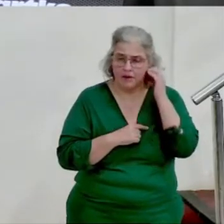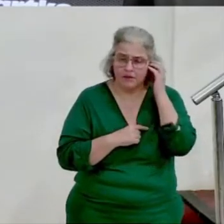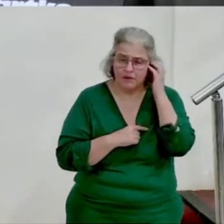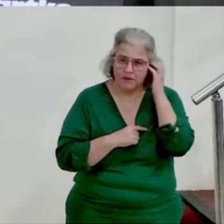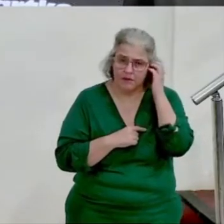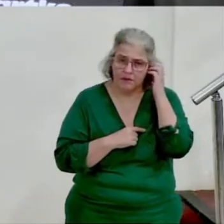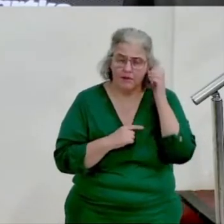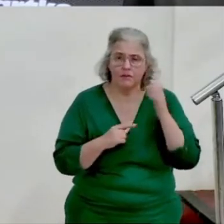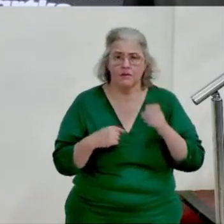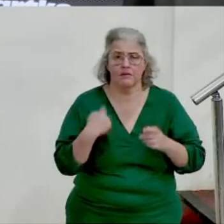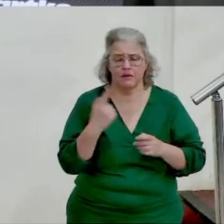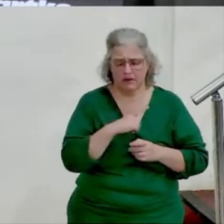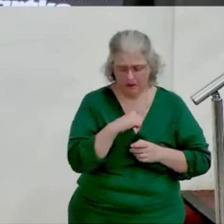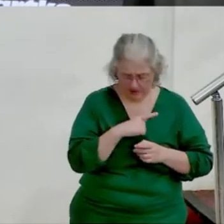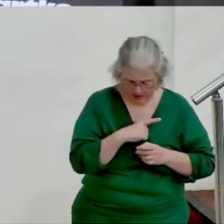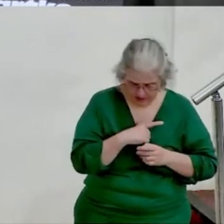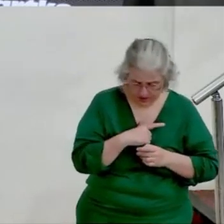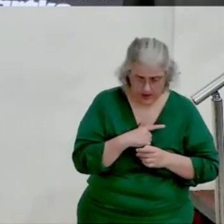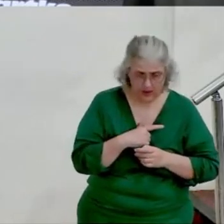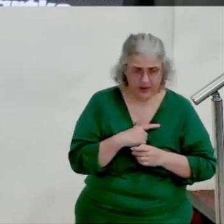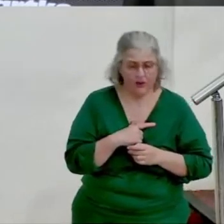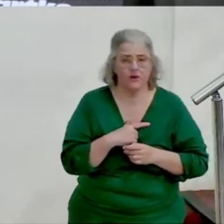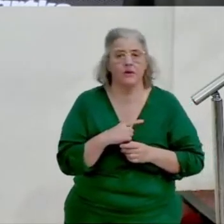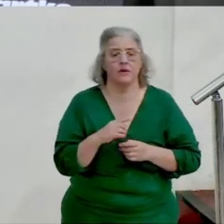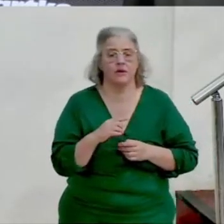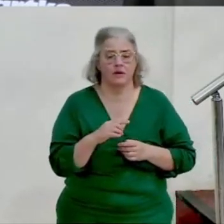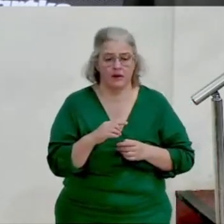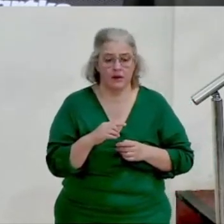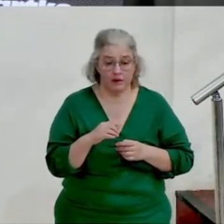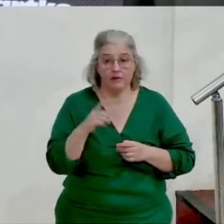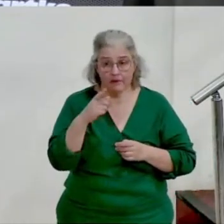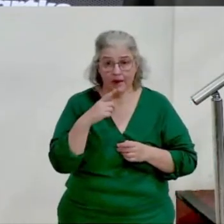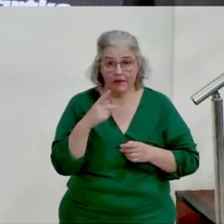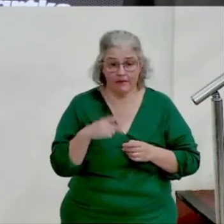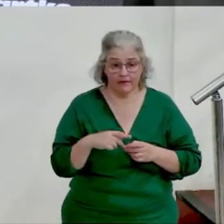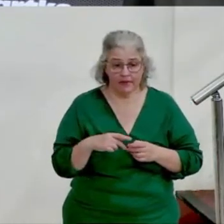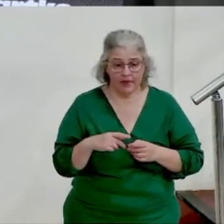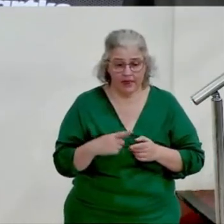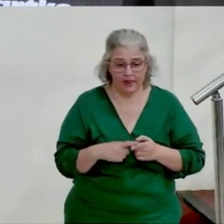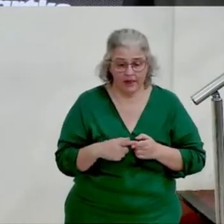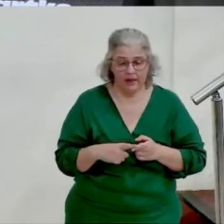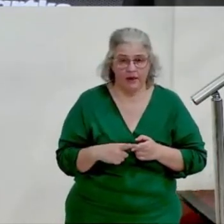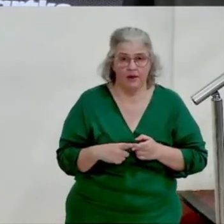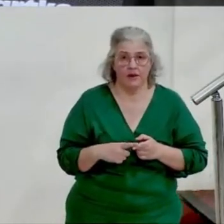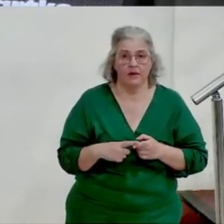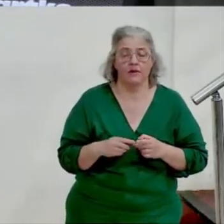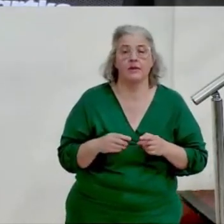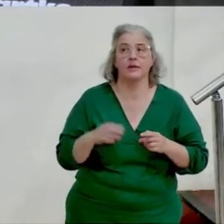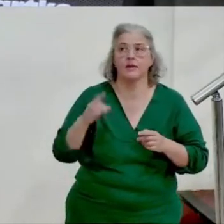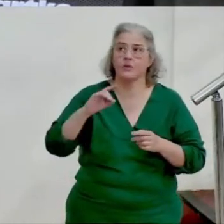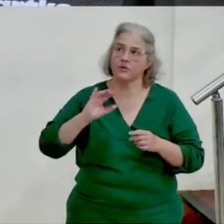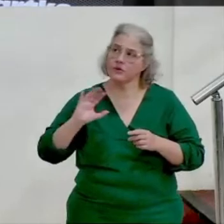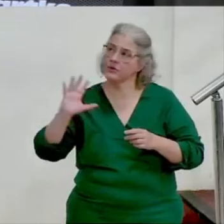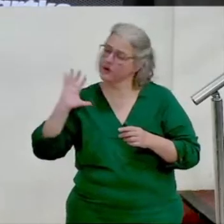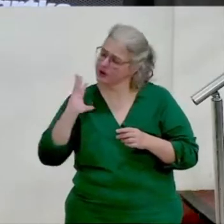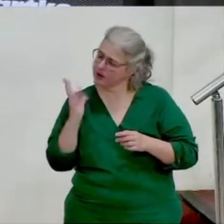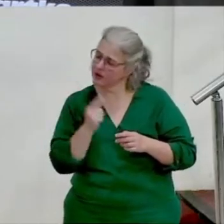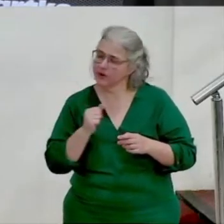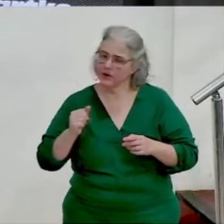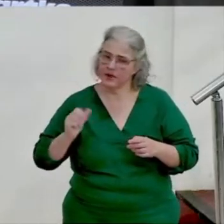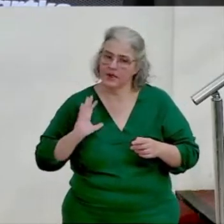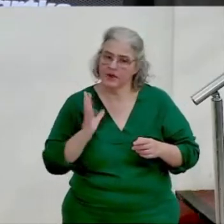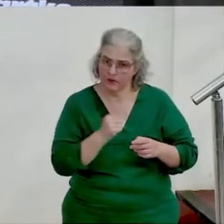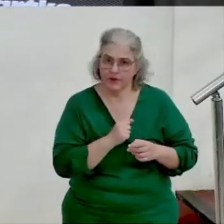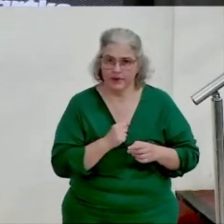que nós trataremos no próximo sermão, é porque Deus os predestinou para salvação. Hoje nós